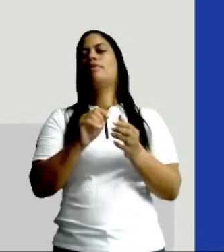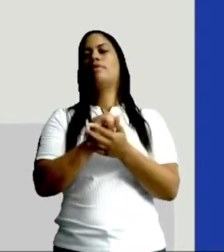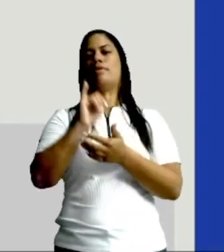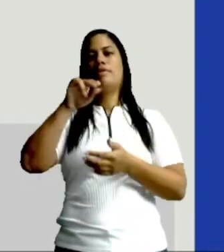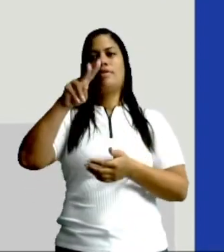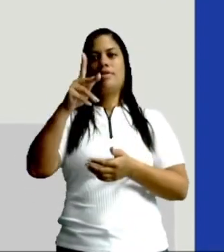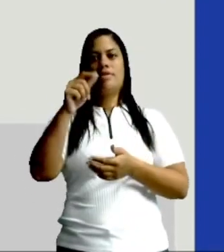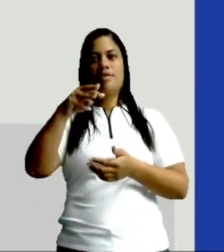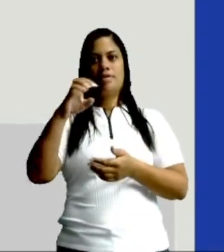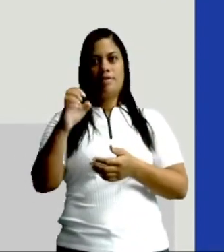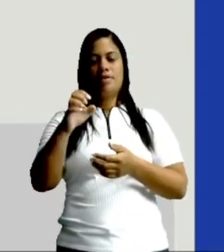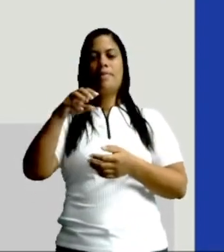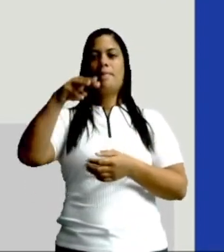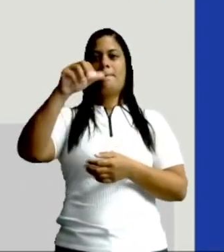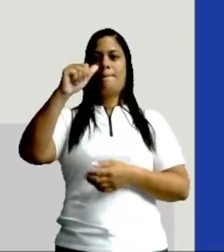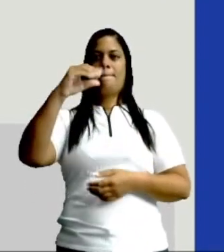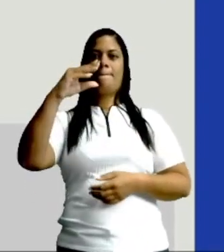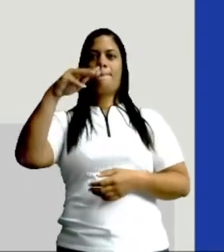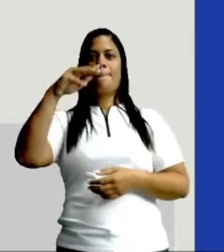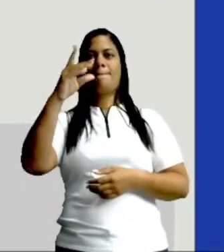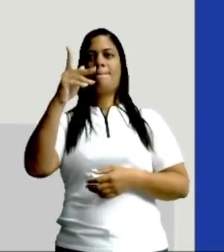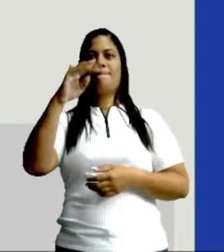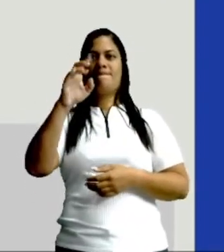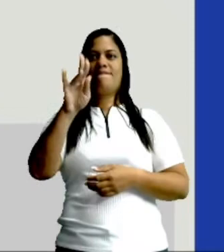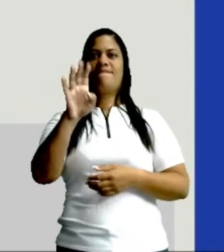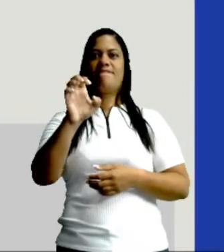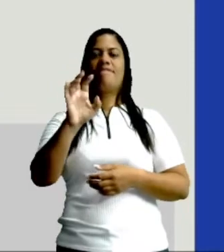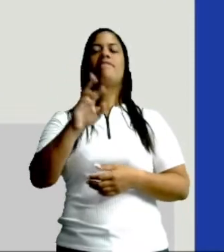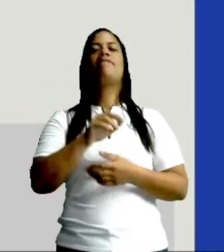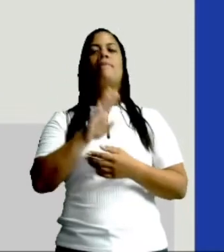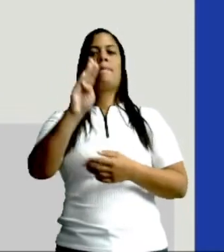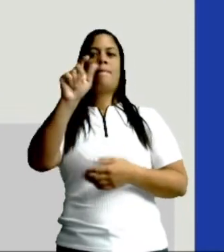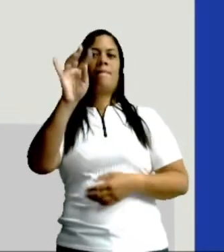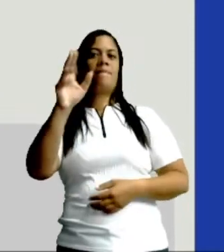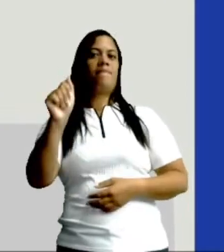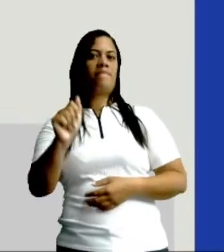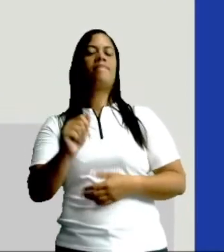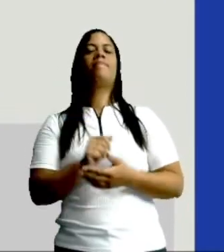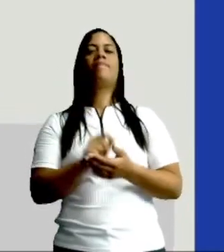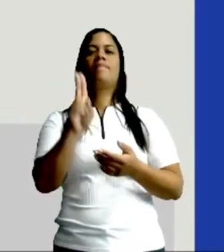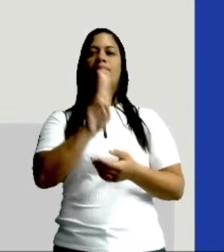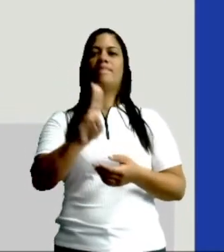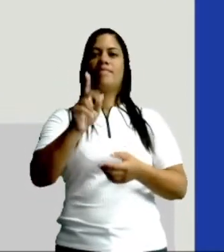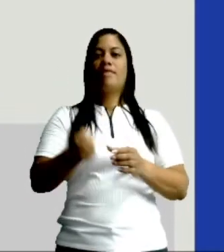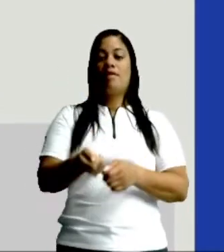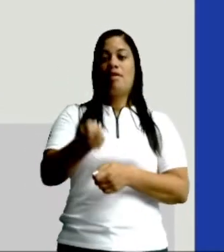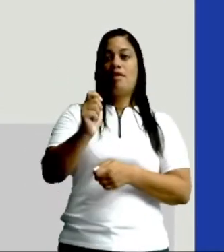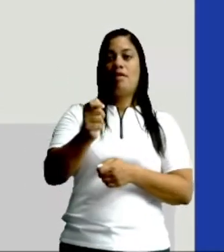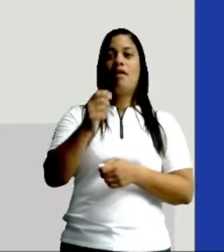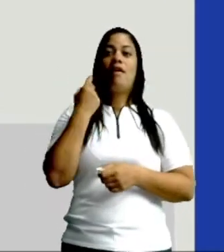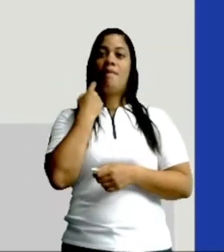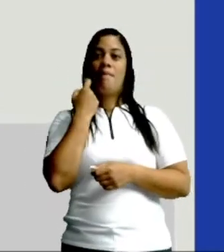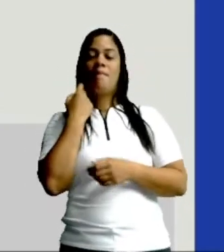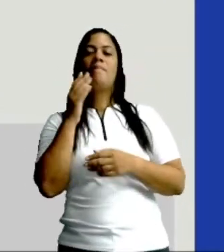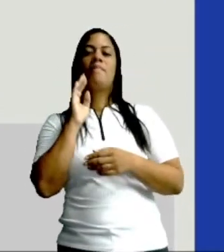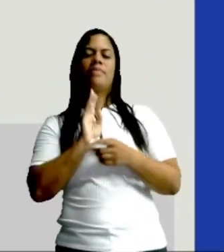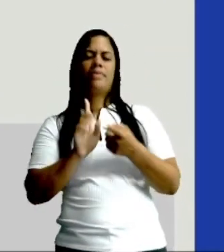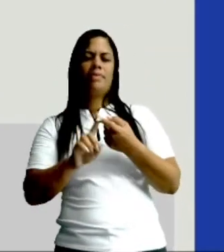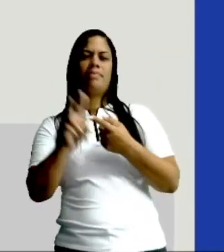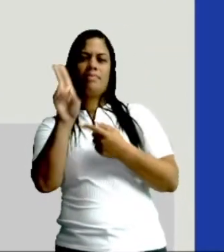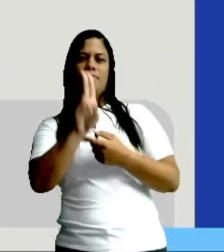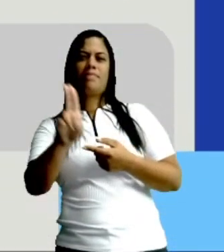inhame, macaxeira e batata. Frutos do mar e peixe são bastante utilizados nas receitas também.